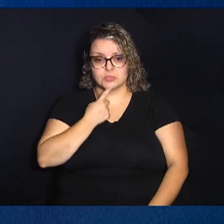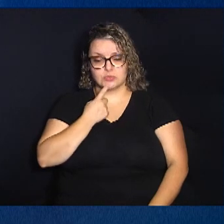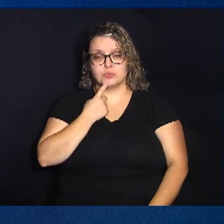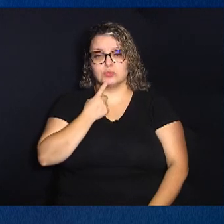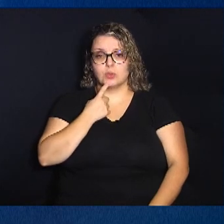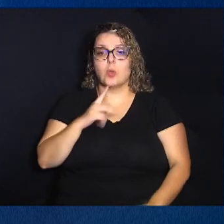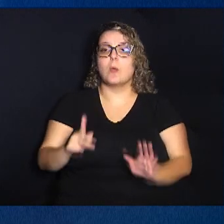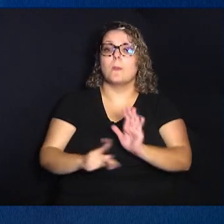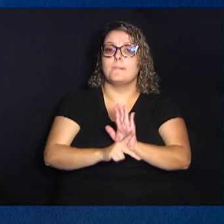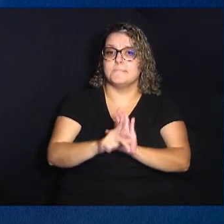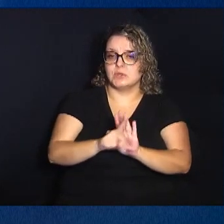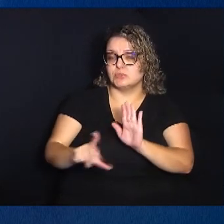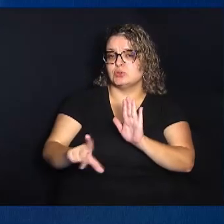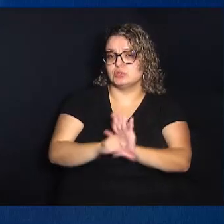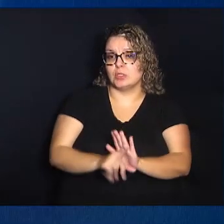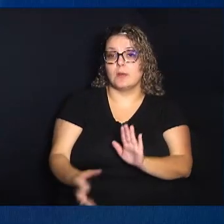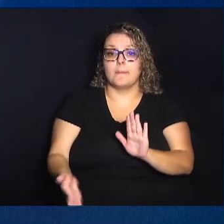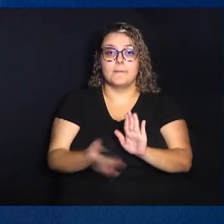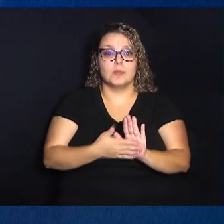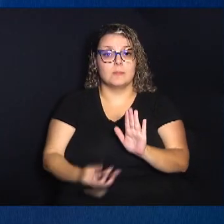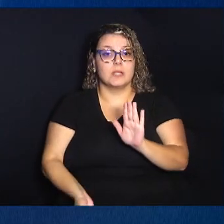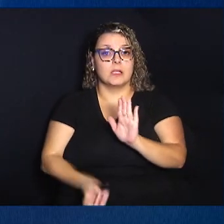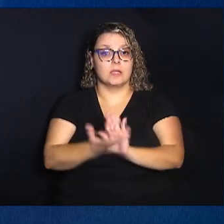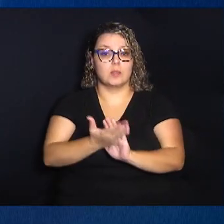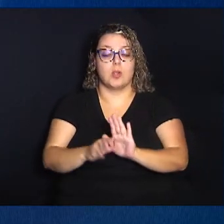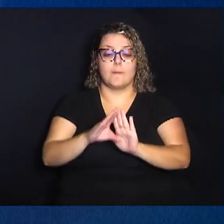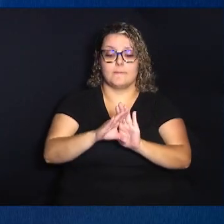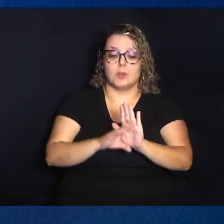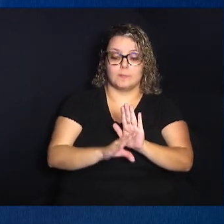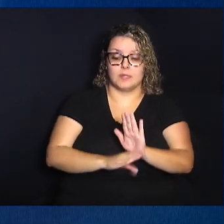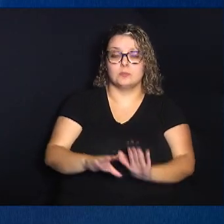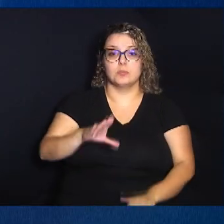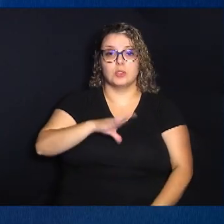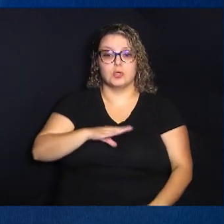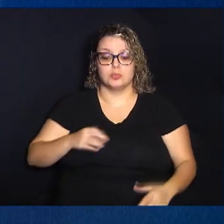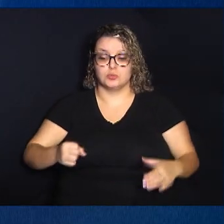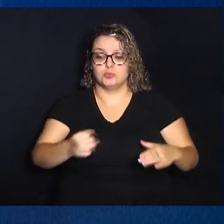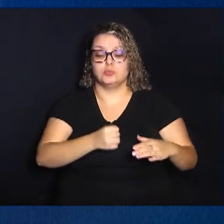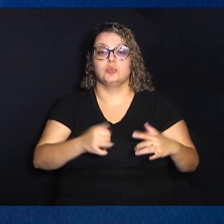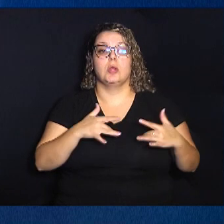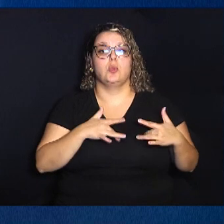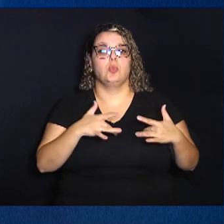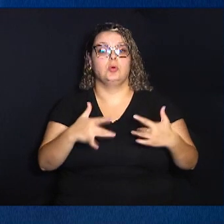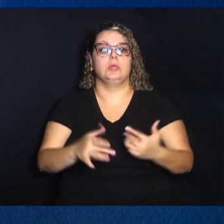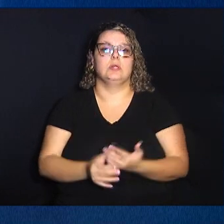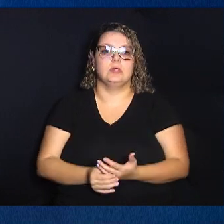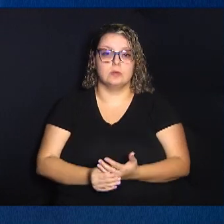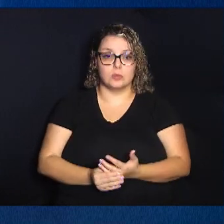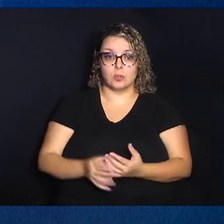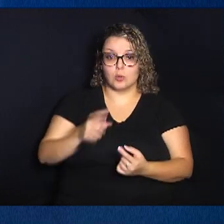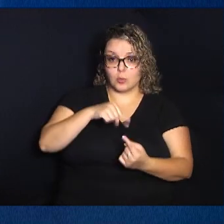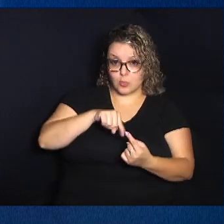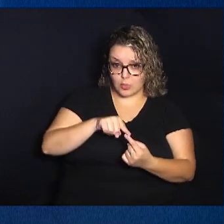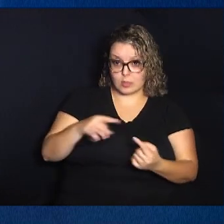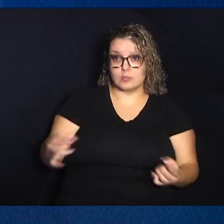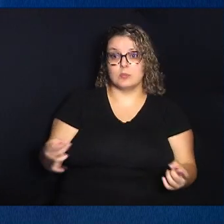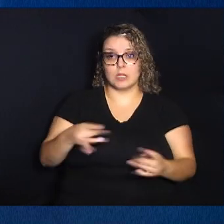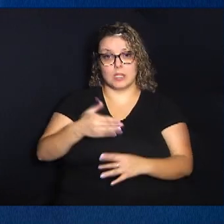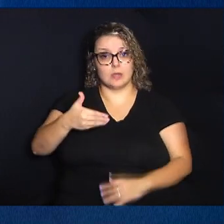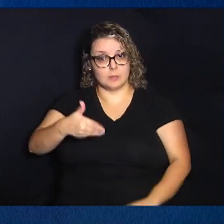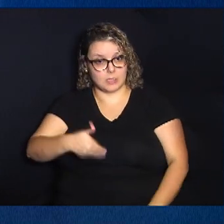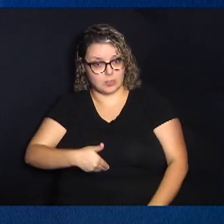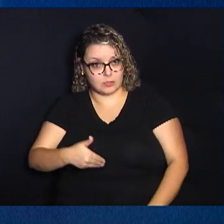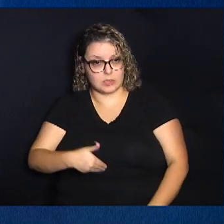um projeto de lei que propõe a criação do Programa Municipal de Cozinhas Solidárias, com o objetivo de combater a fome,